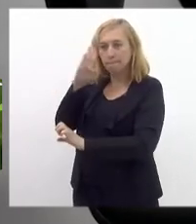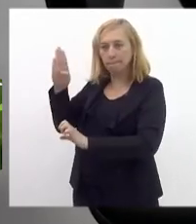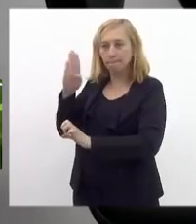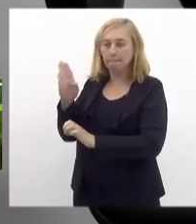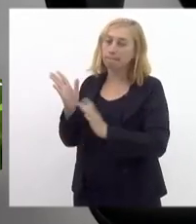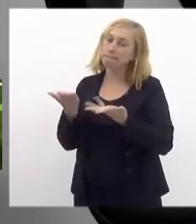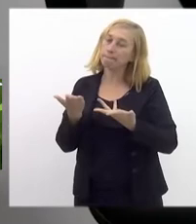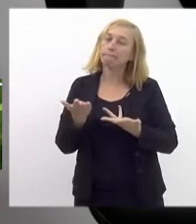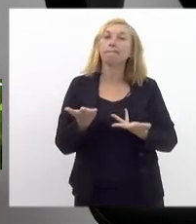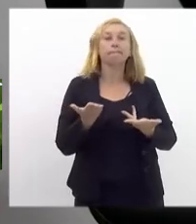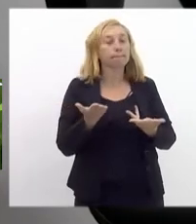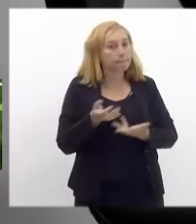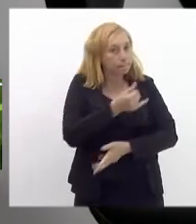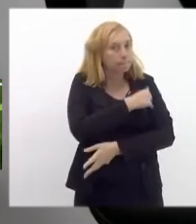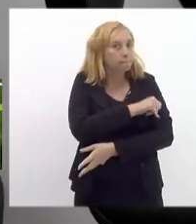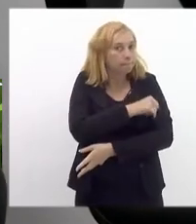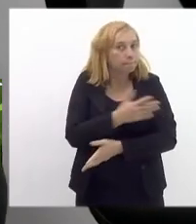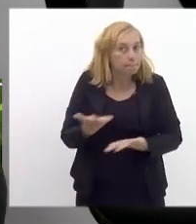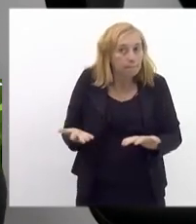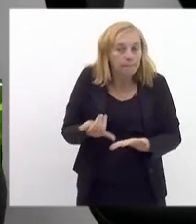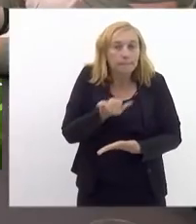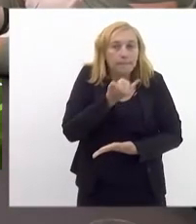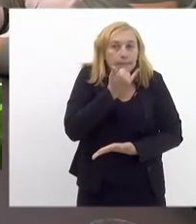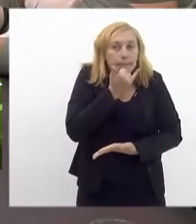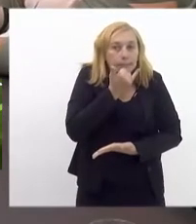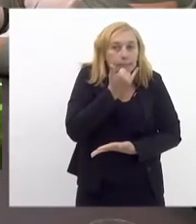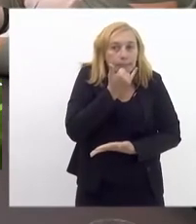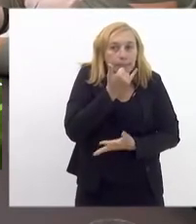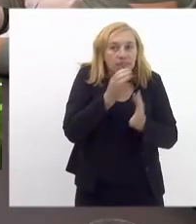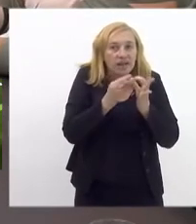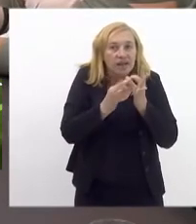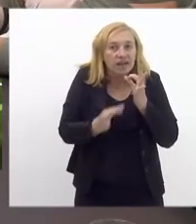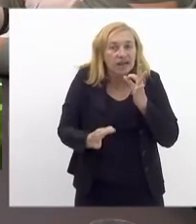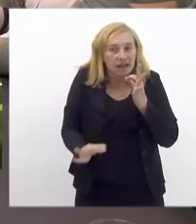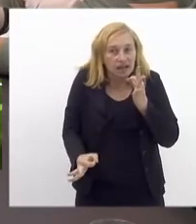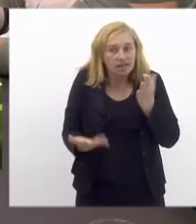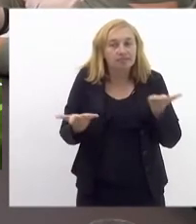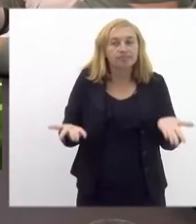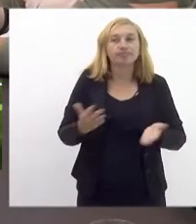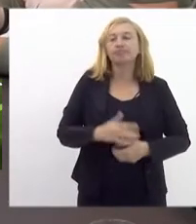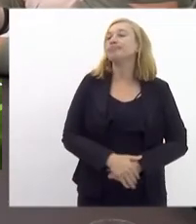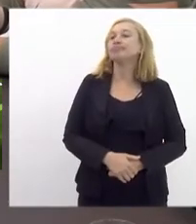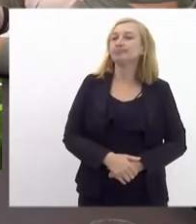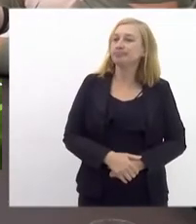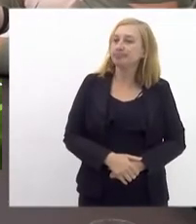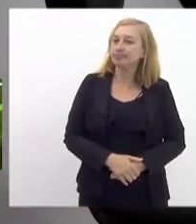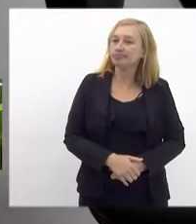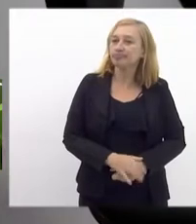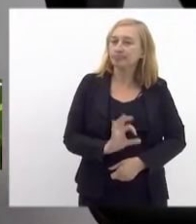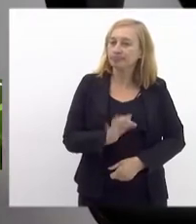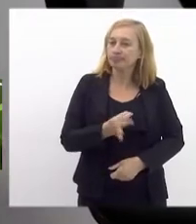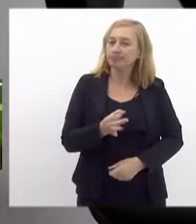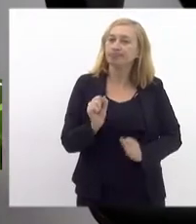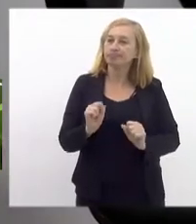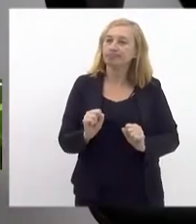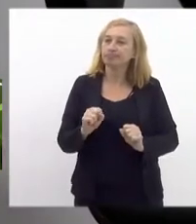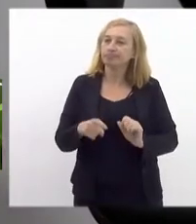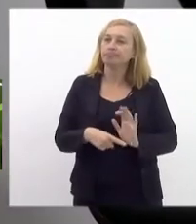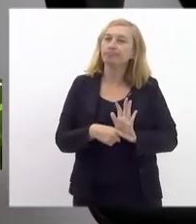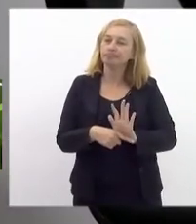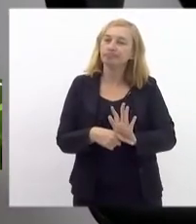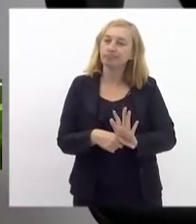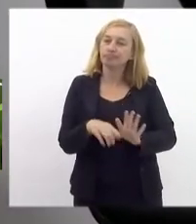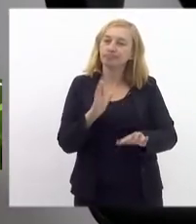Janeiro. Mas... desculpe, Veldex, se eu me estendi excessivamente. E certamente a gente pode contribuir com críticas